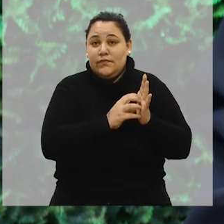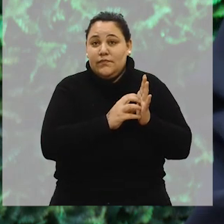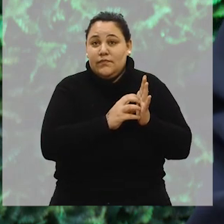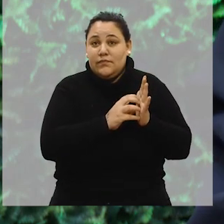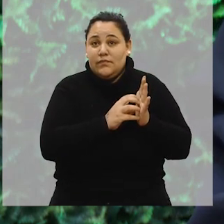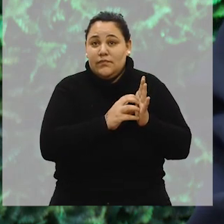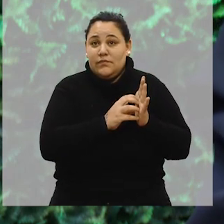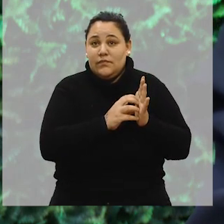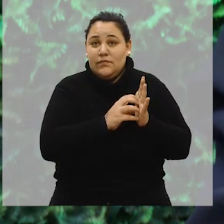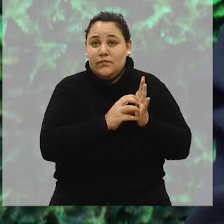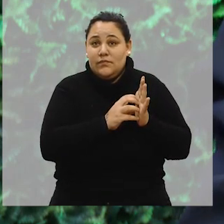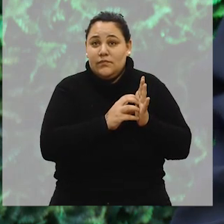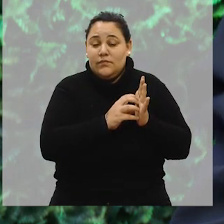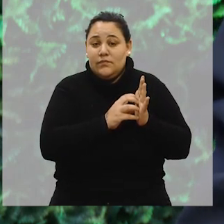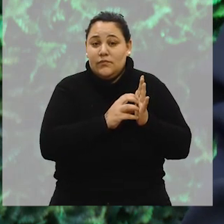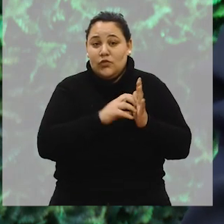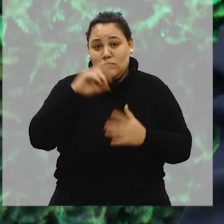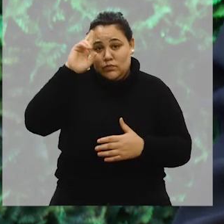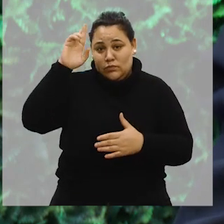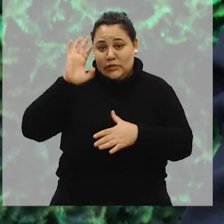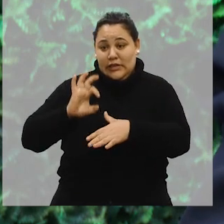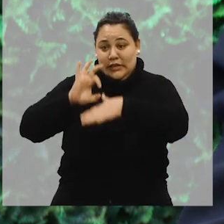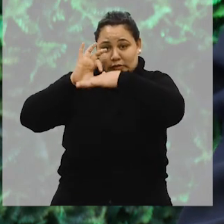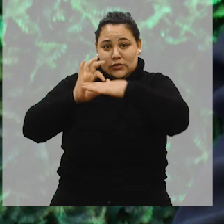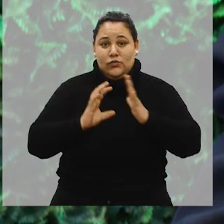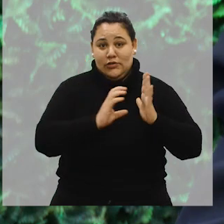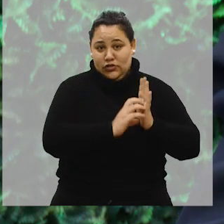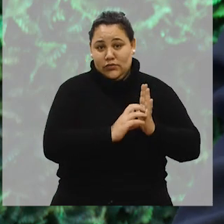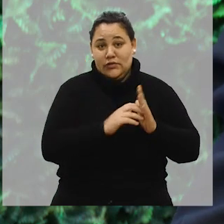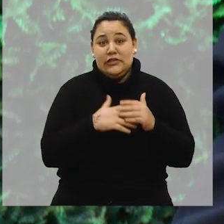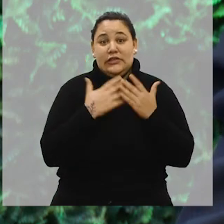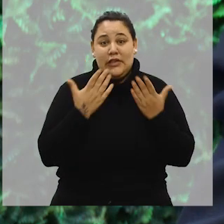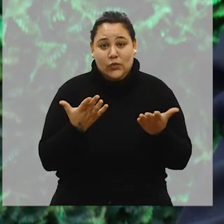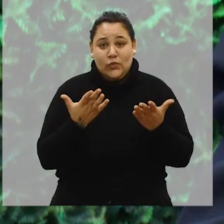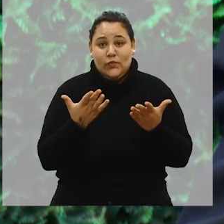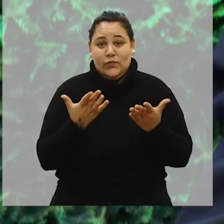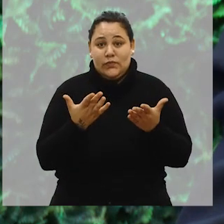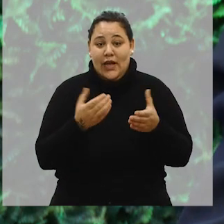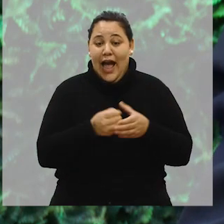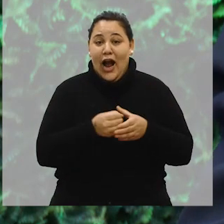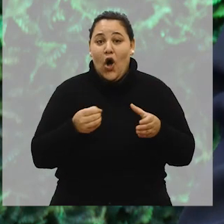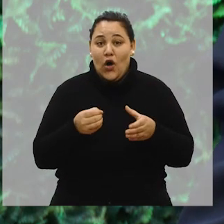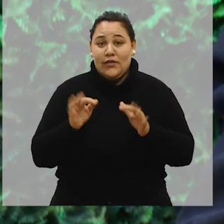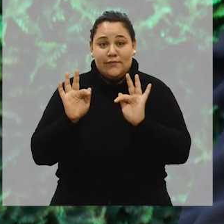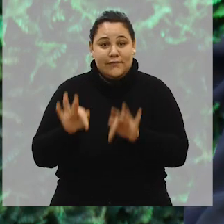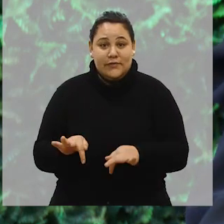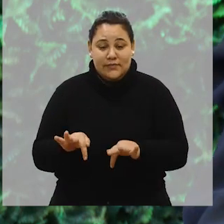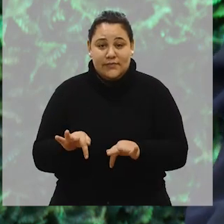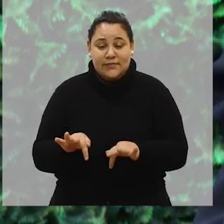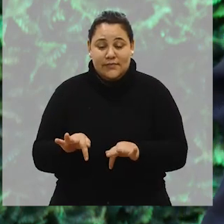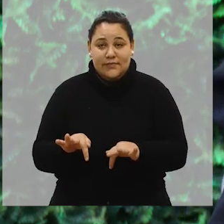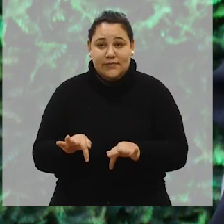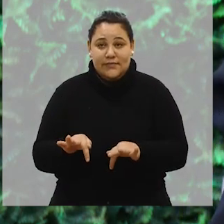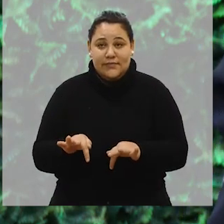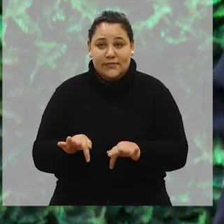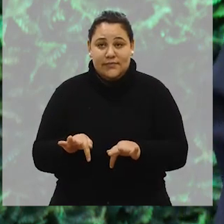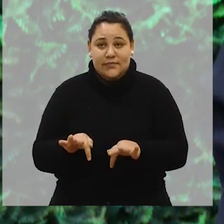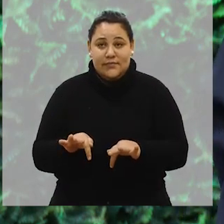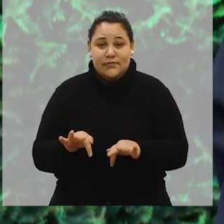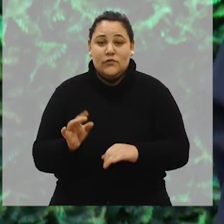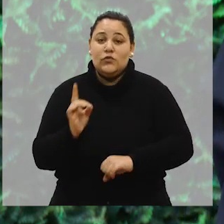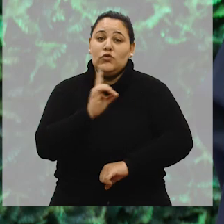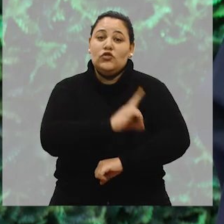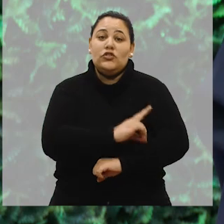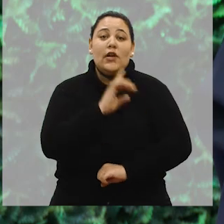os donos dos partidos. Então, a cota vai acabar no dia que acontecer